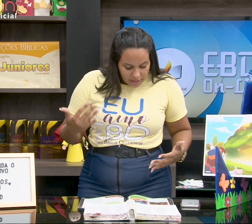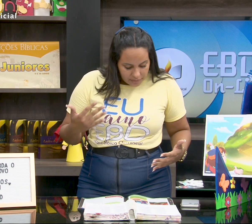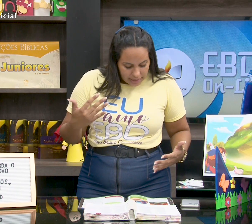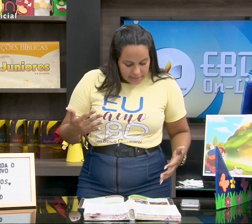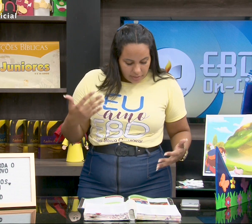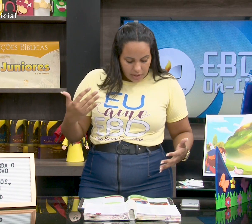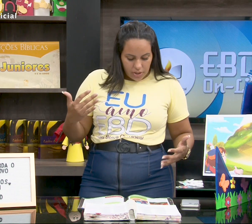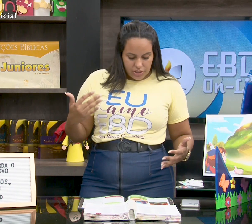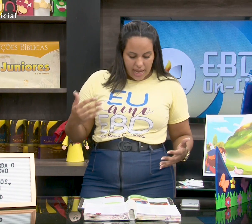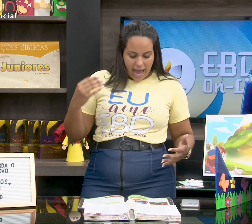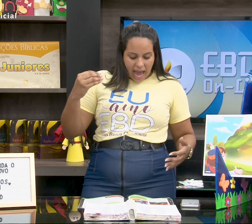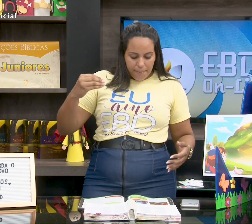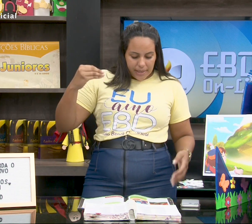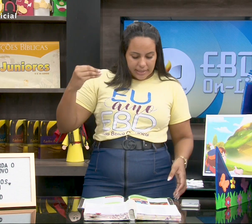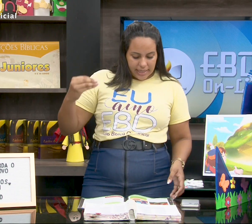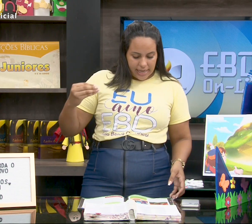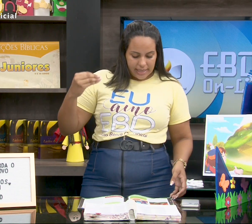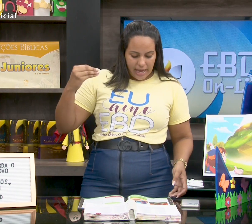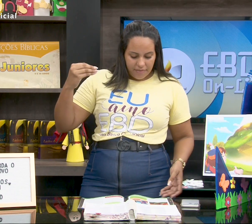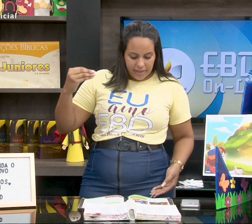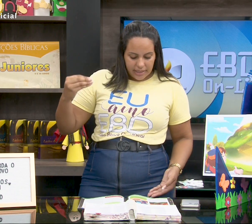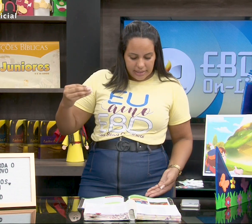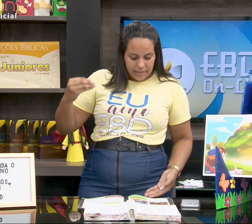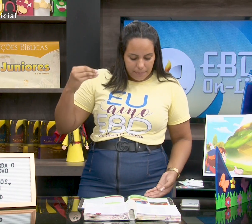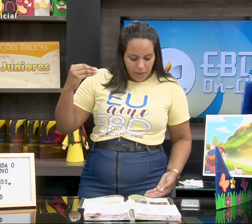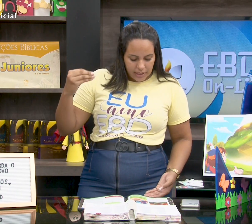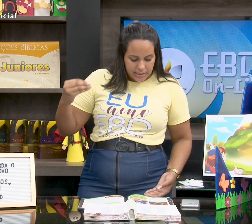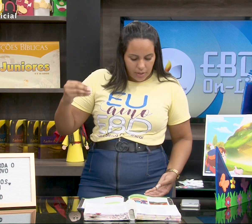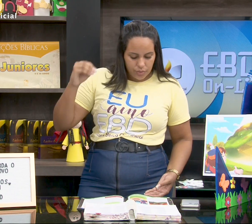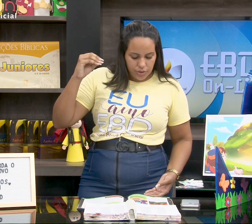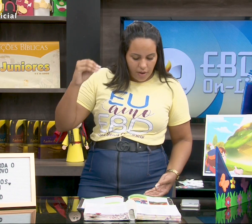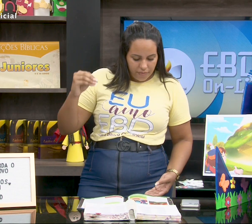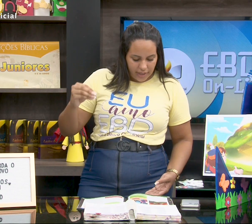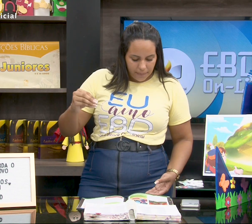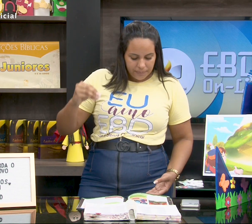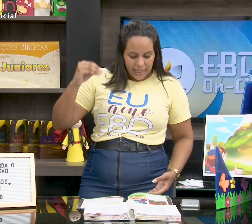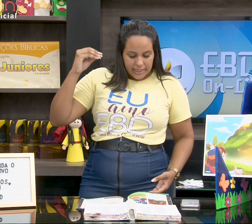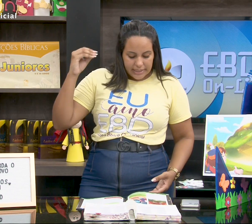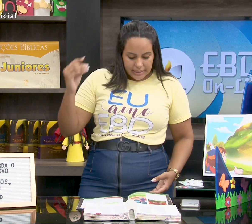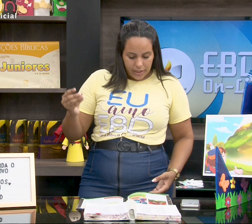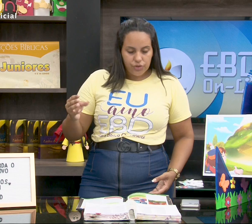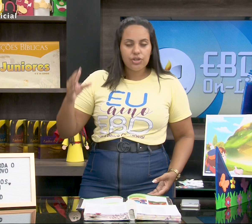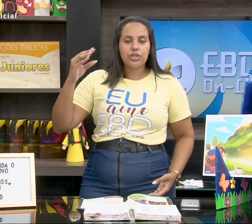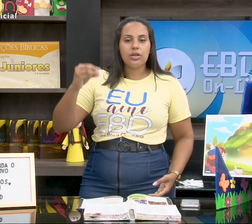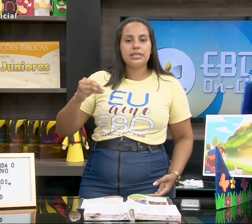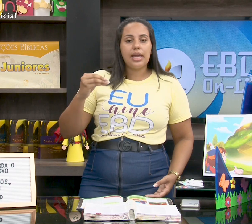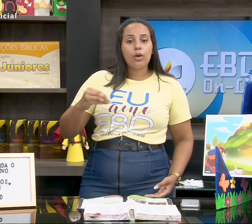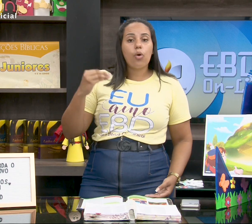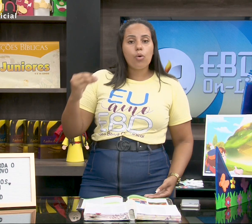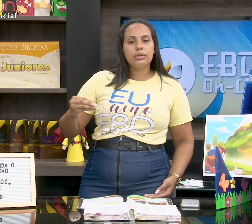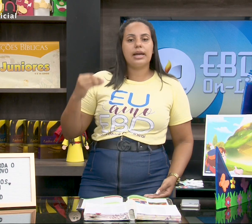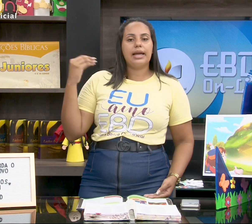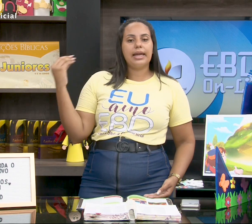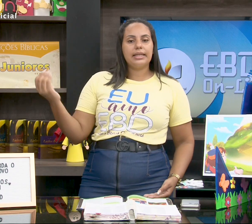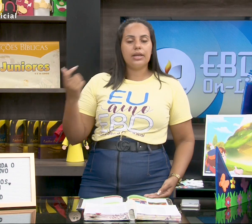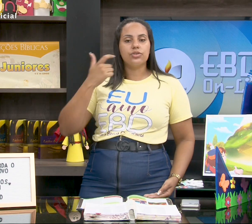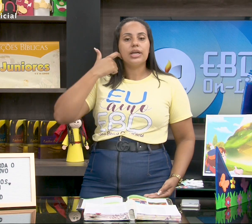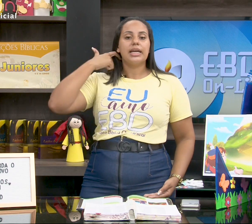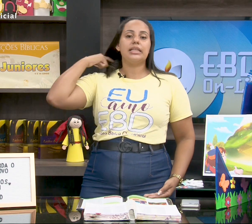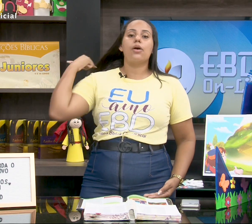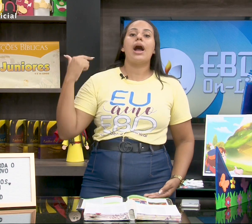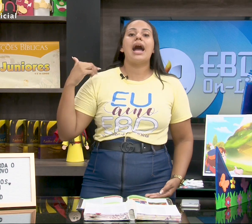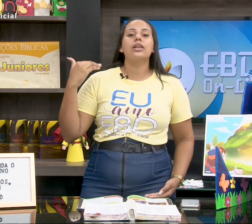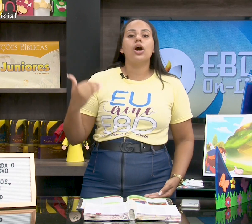o objetivo da lição de hoje é aprender que a verdadeira proteção só vem de Deus, só se encontra em